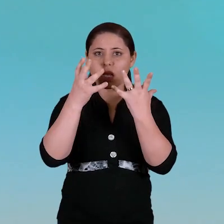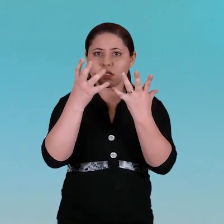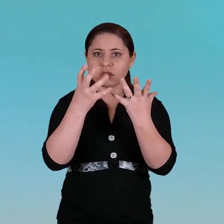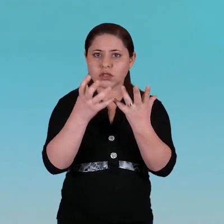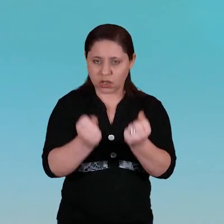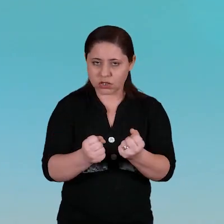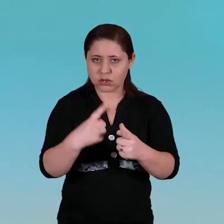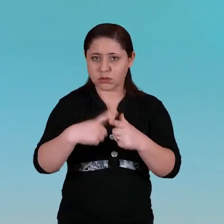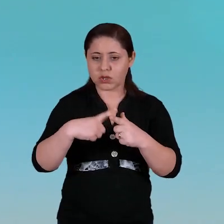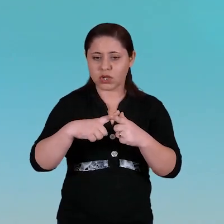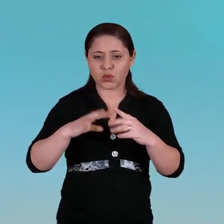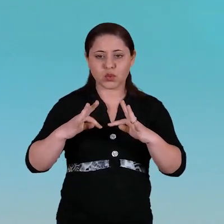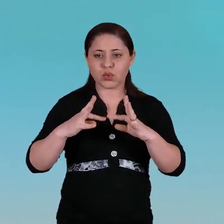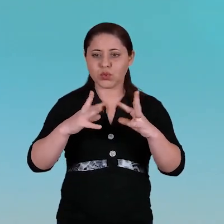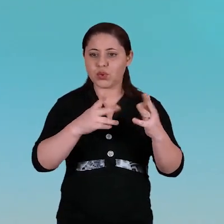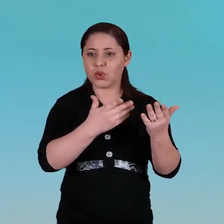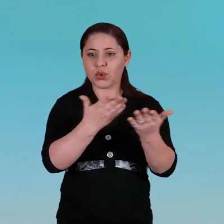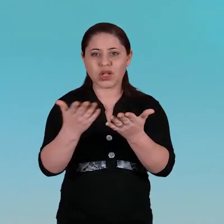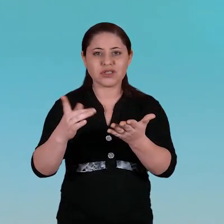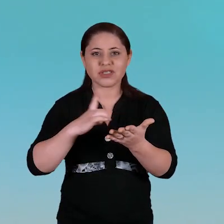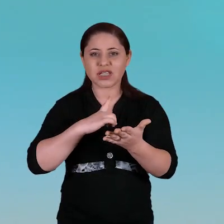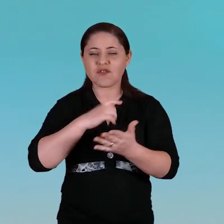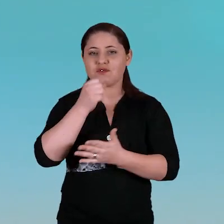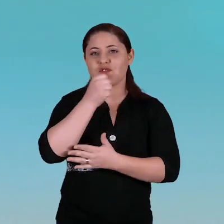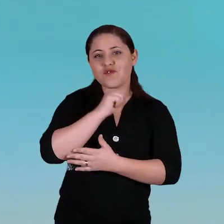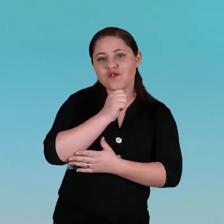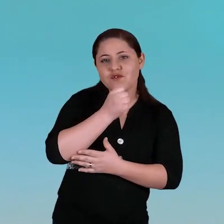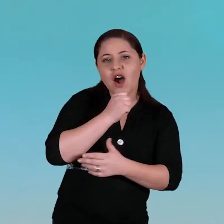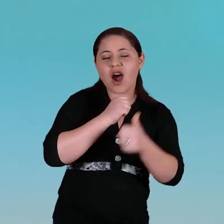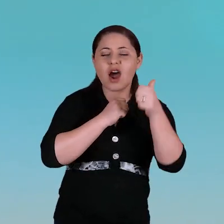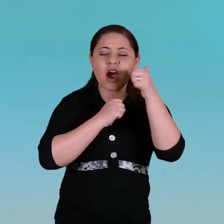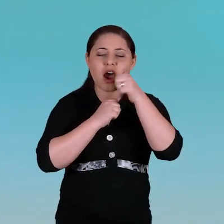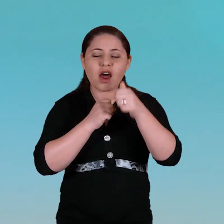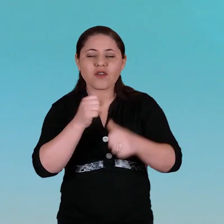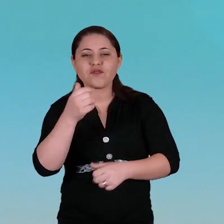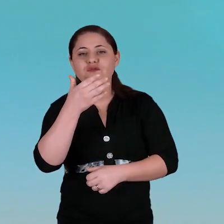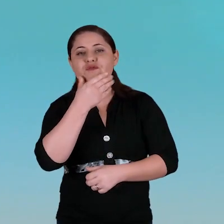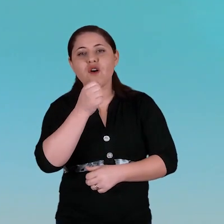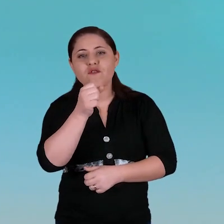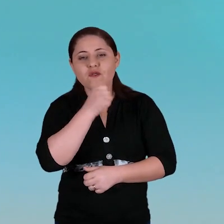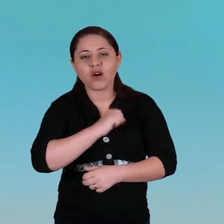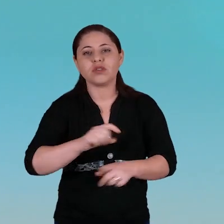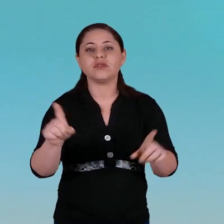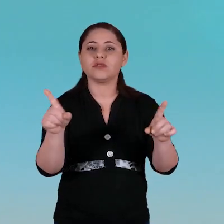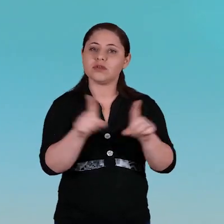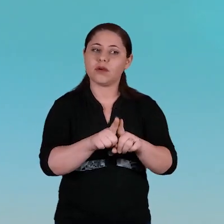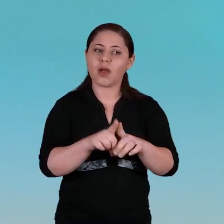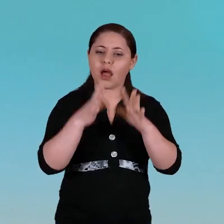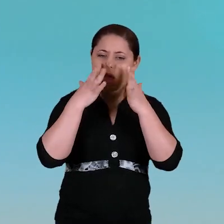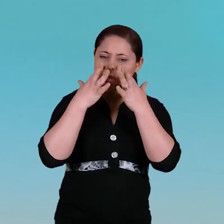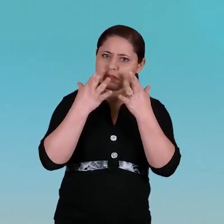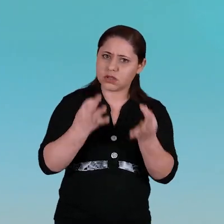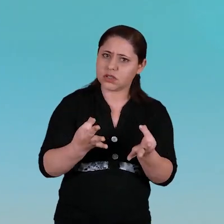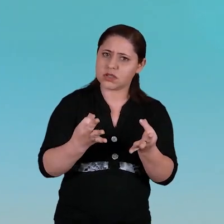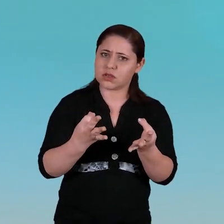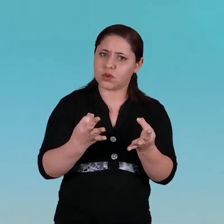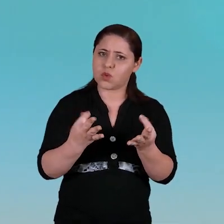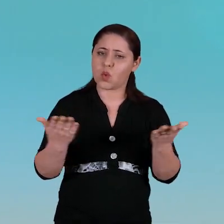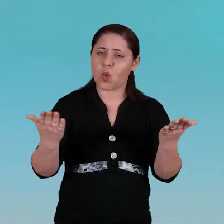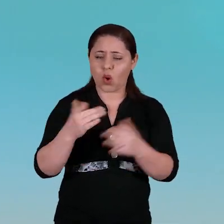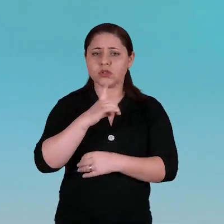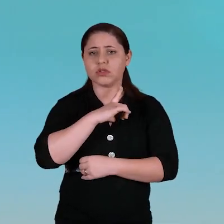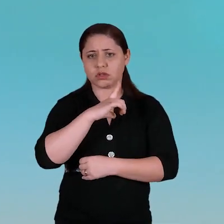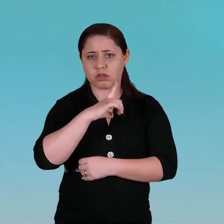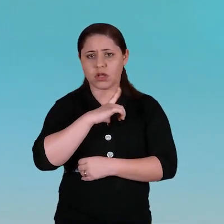temos um idoso, todos nós temos uma vovó e um vovô. Então, assim, a gente quer chamar a atenção disso. Hoje,